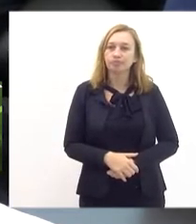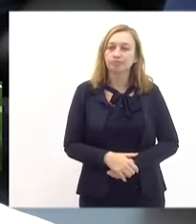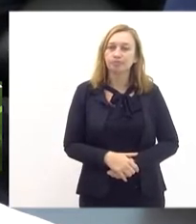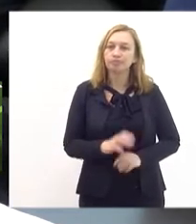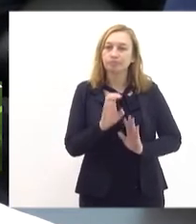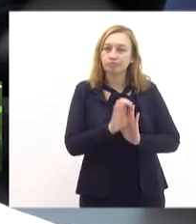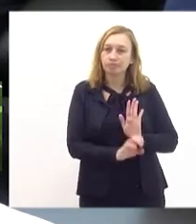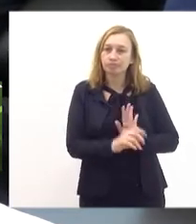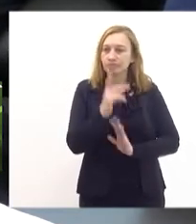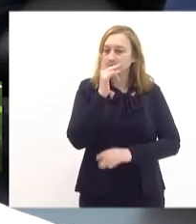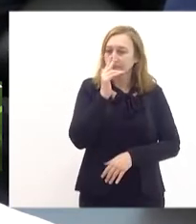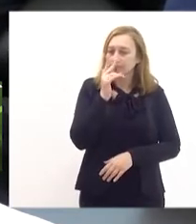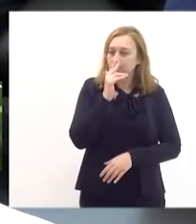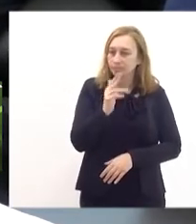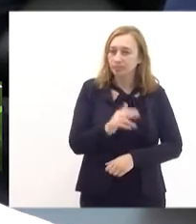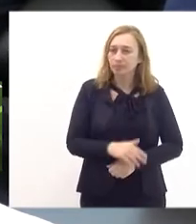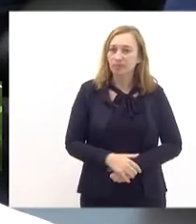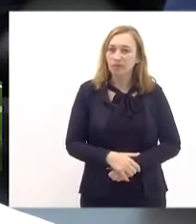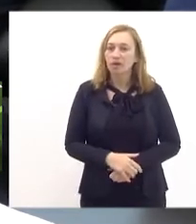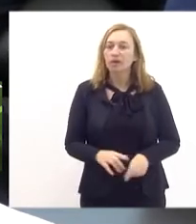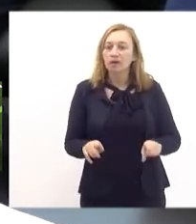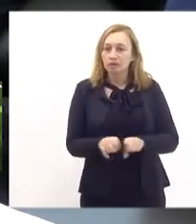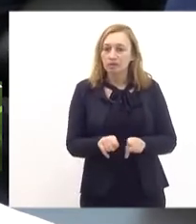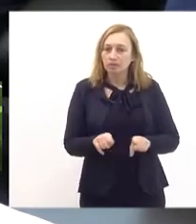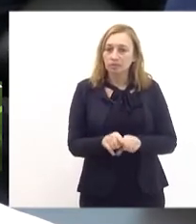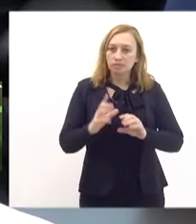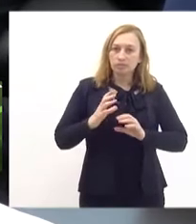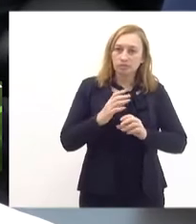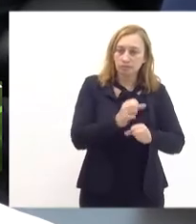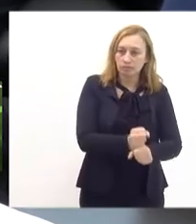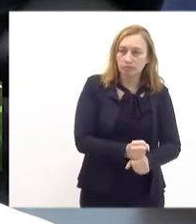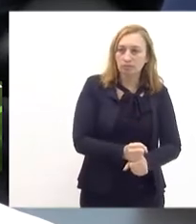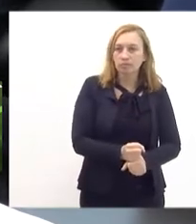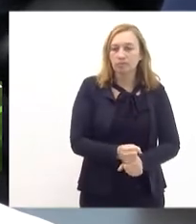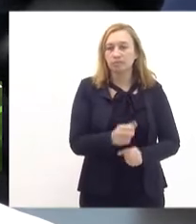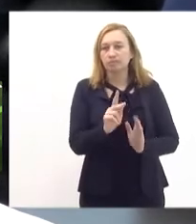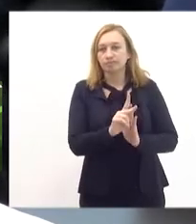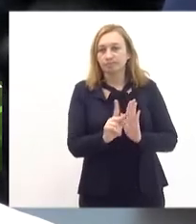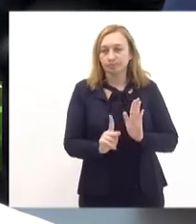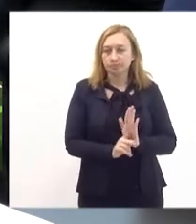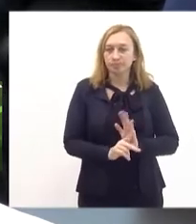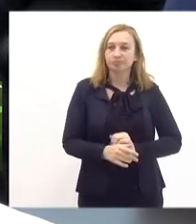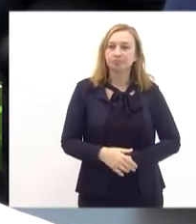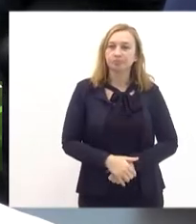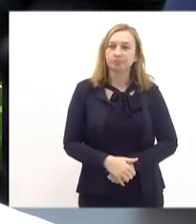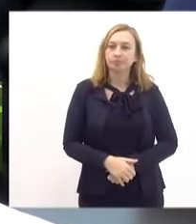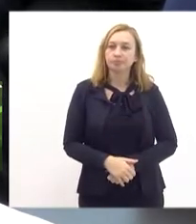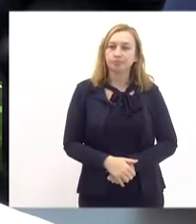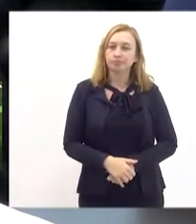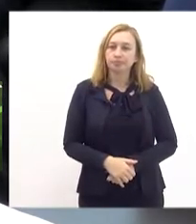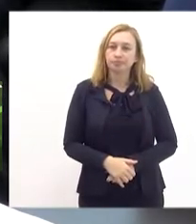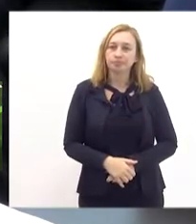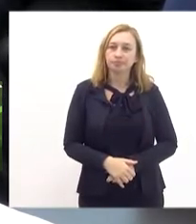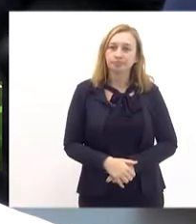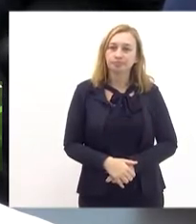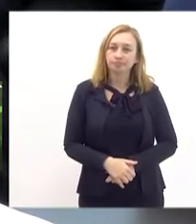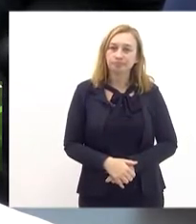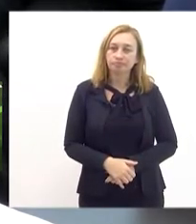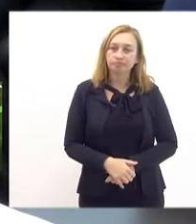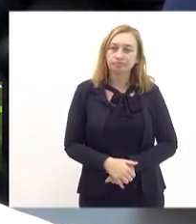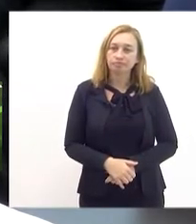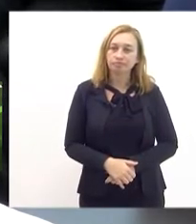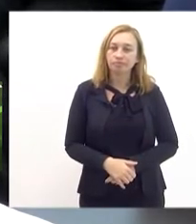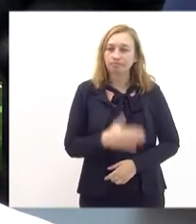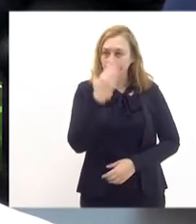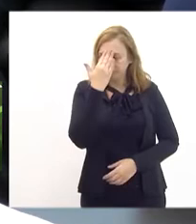emendas, me pareceu que elas vieram também somar ao projeto, não vi óbice maior quanto a elas.